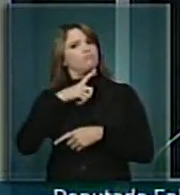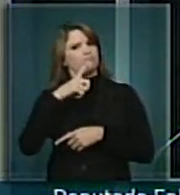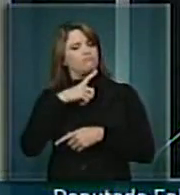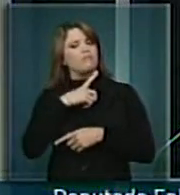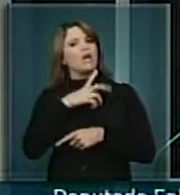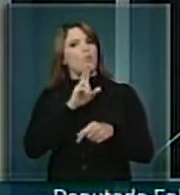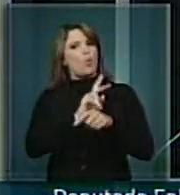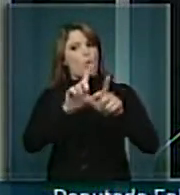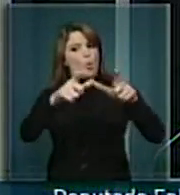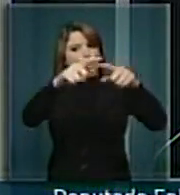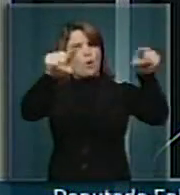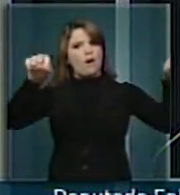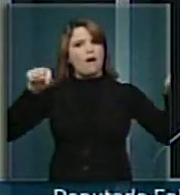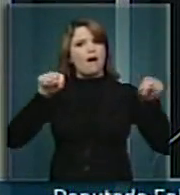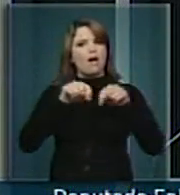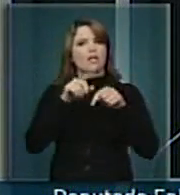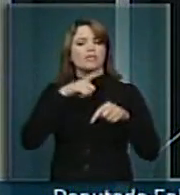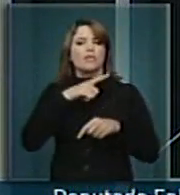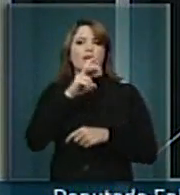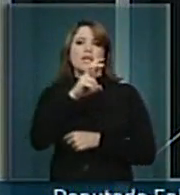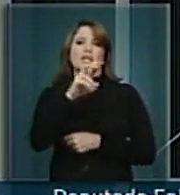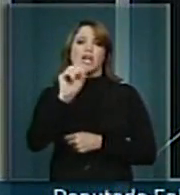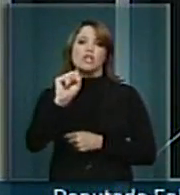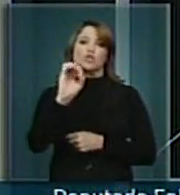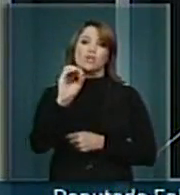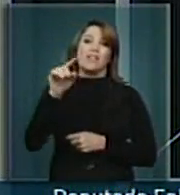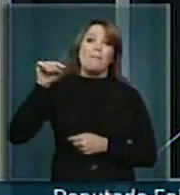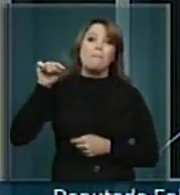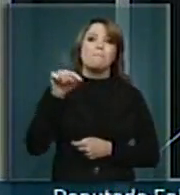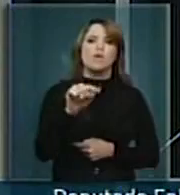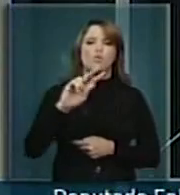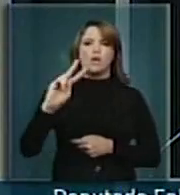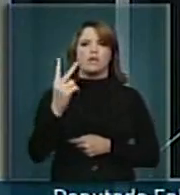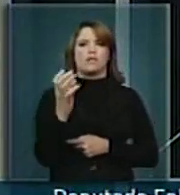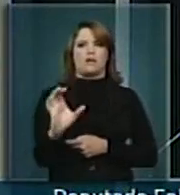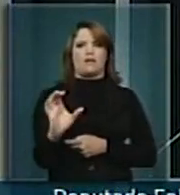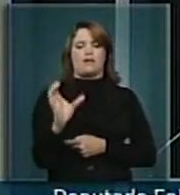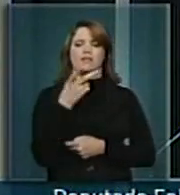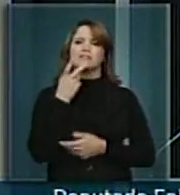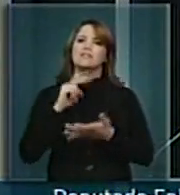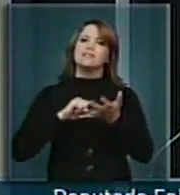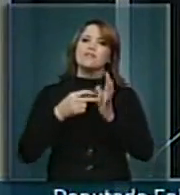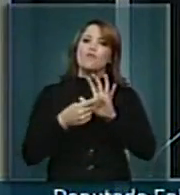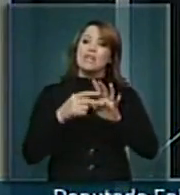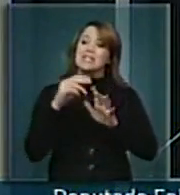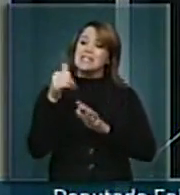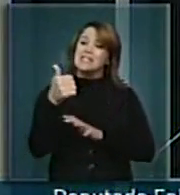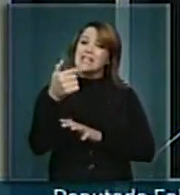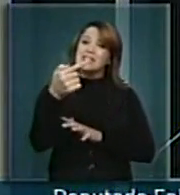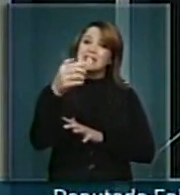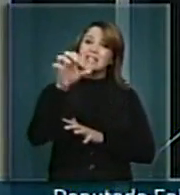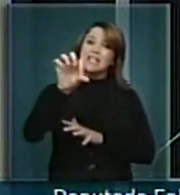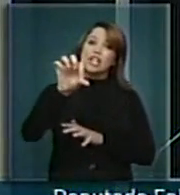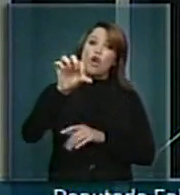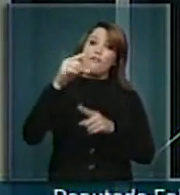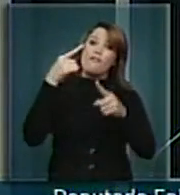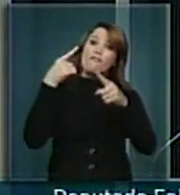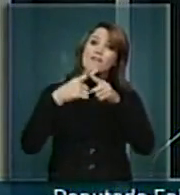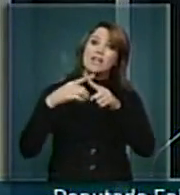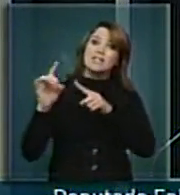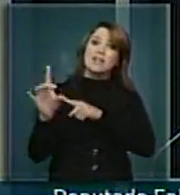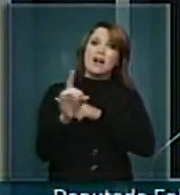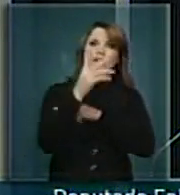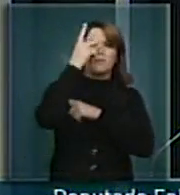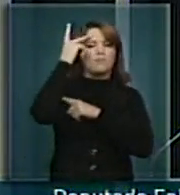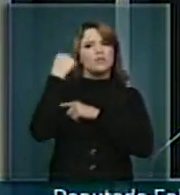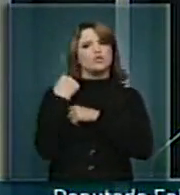uma reserva de 580 mil hectares, ou seja, 179 hectares per